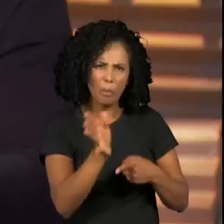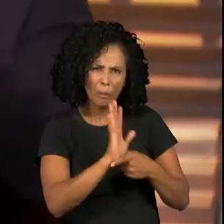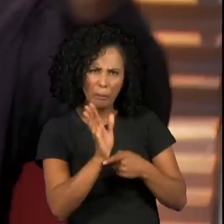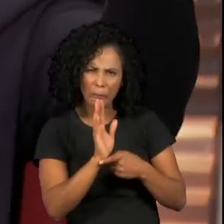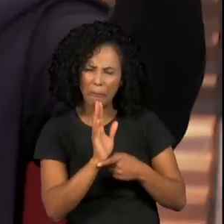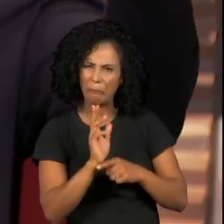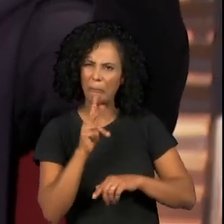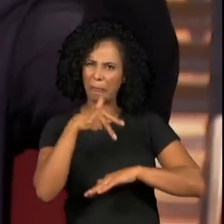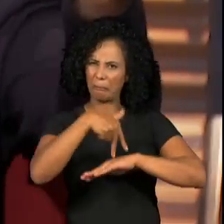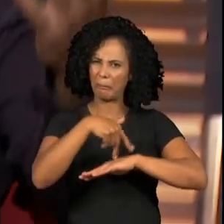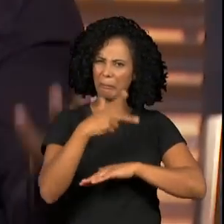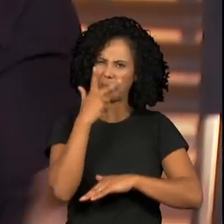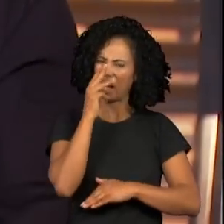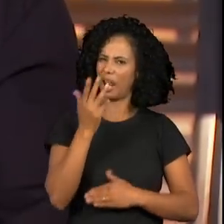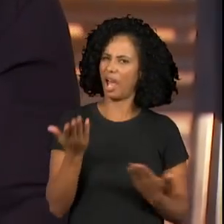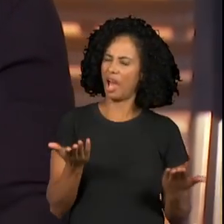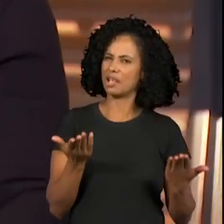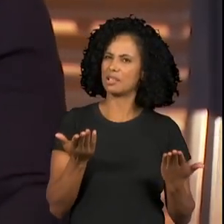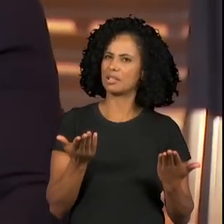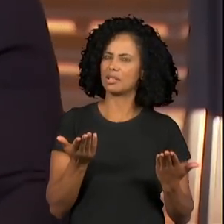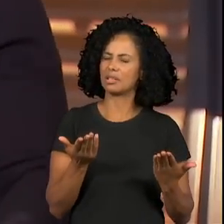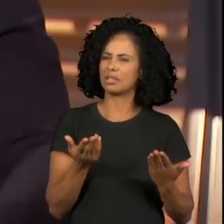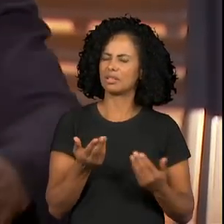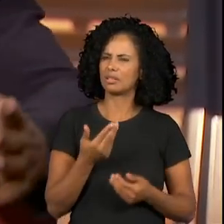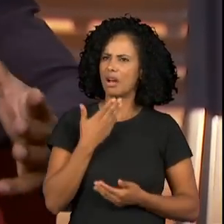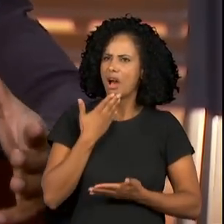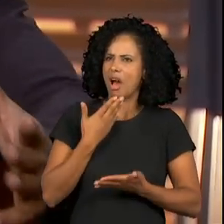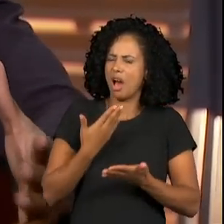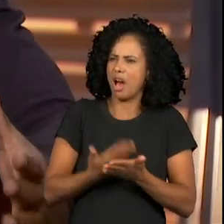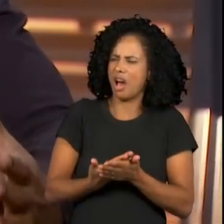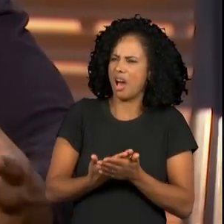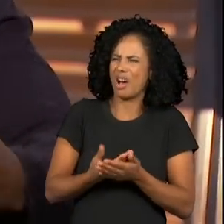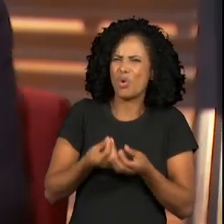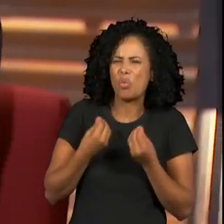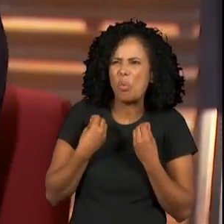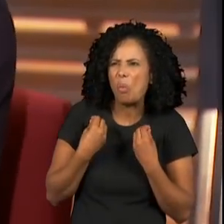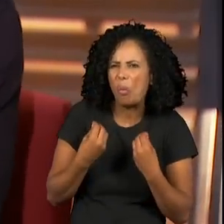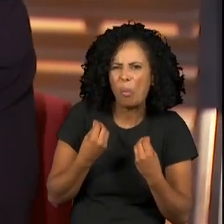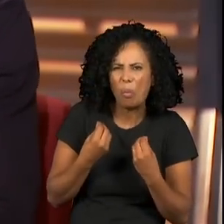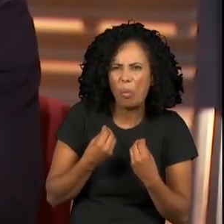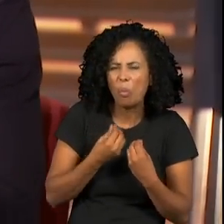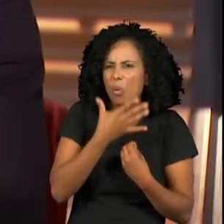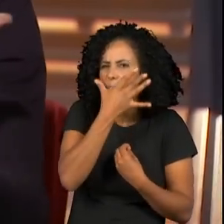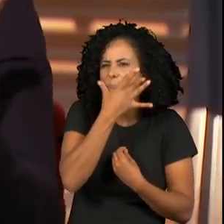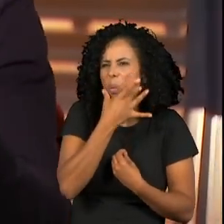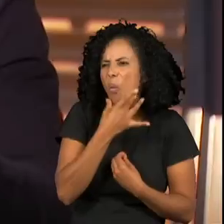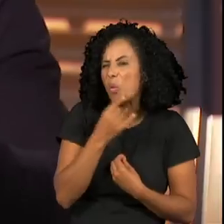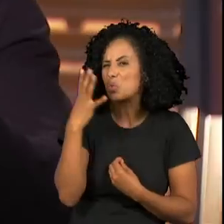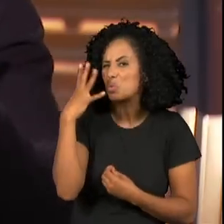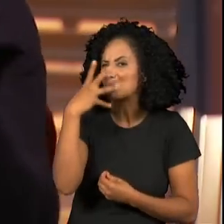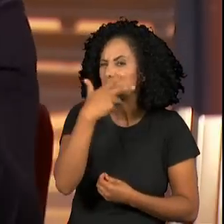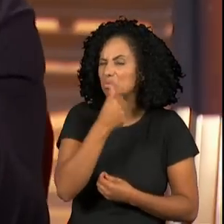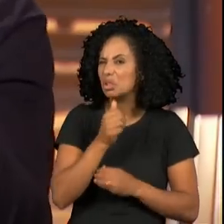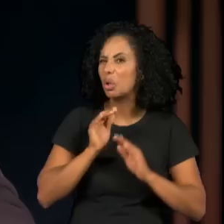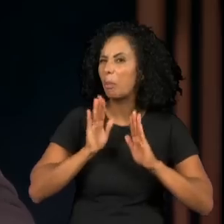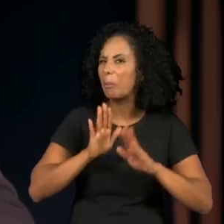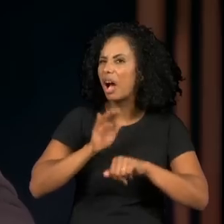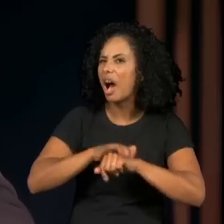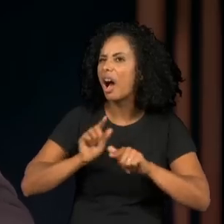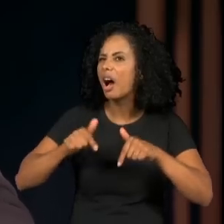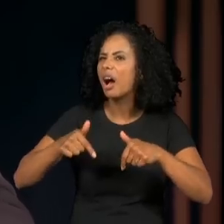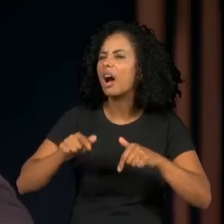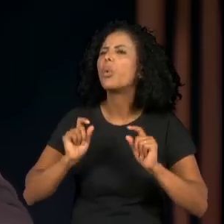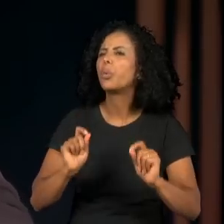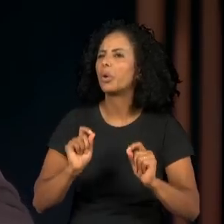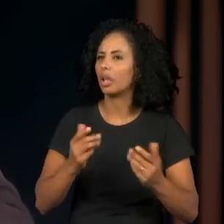novela? Mano, eu fiquei olhando aquilo. Gente, ele tinha que estar falando do que ele vai fazer, sabe? E para a gente não falar